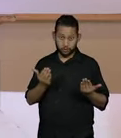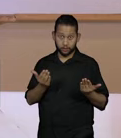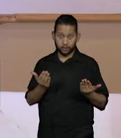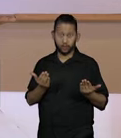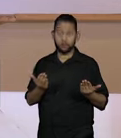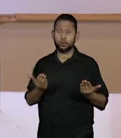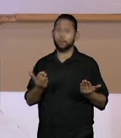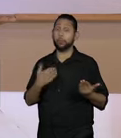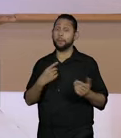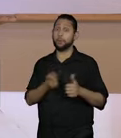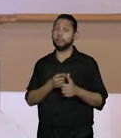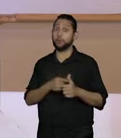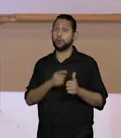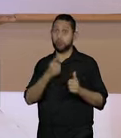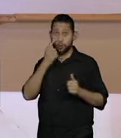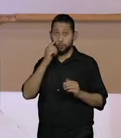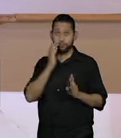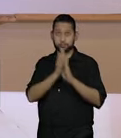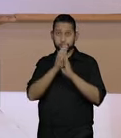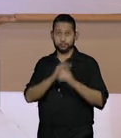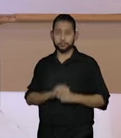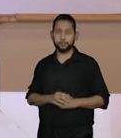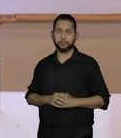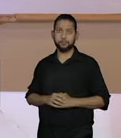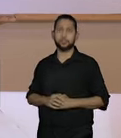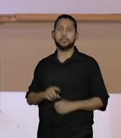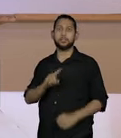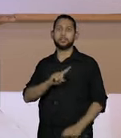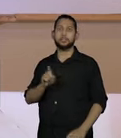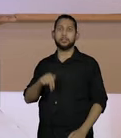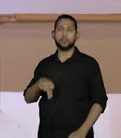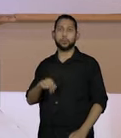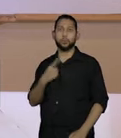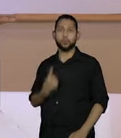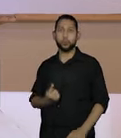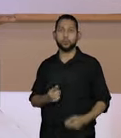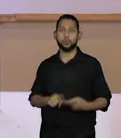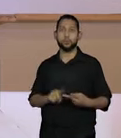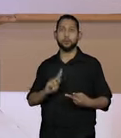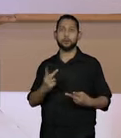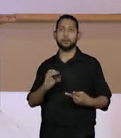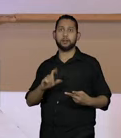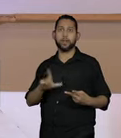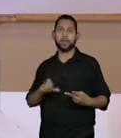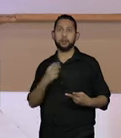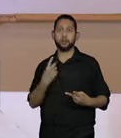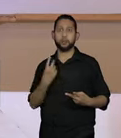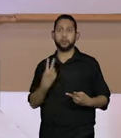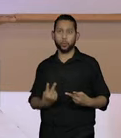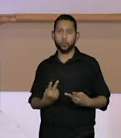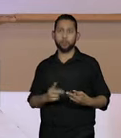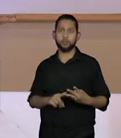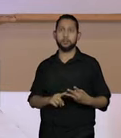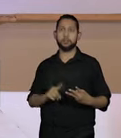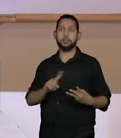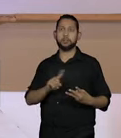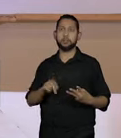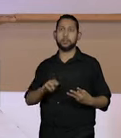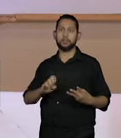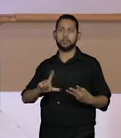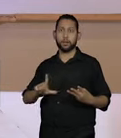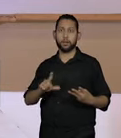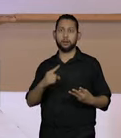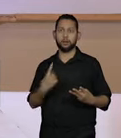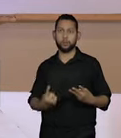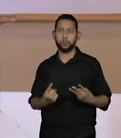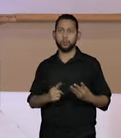que nós tínhamos encontrado. 1 de zinco, 2 de ácido clorídrico, 1 de cloreto de